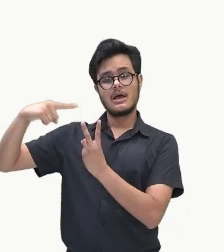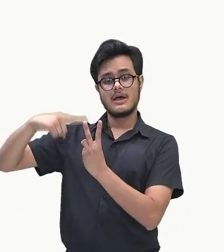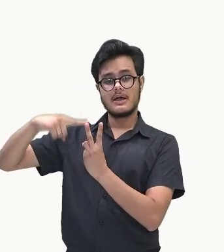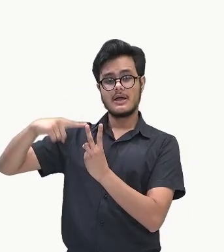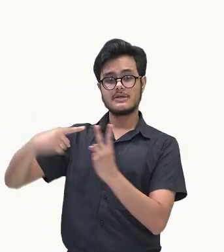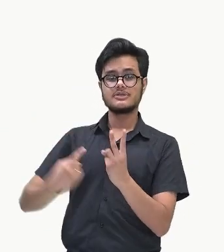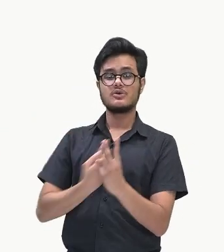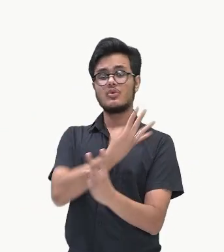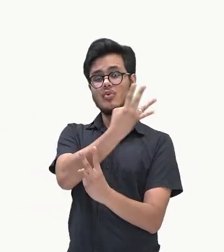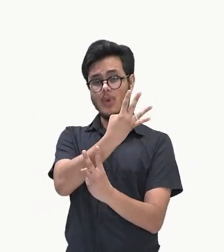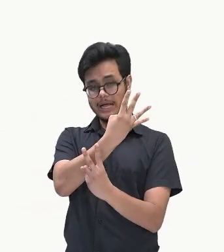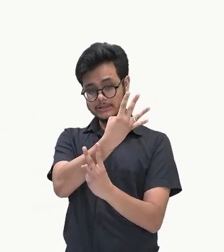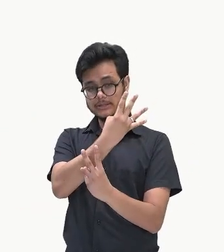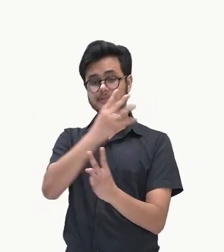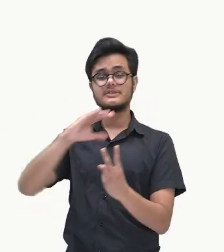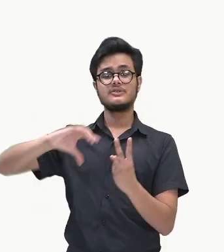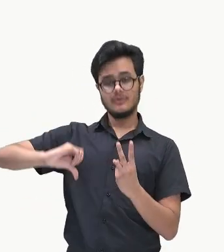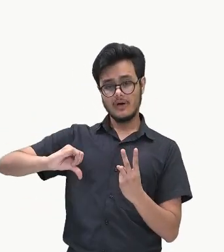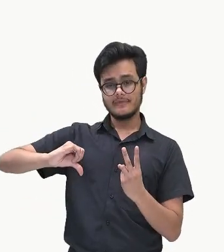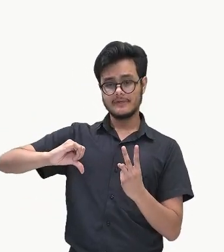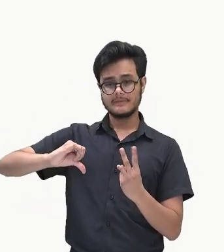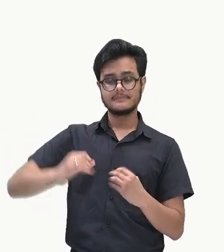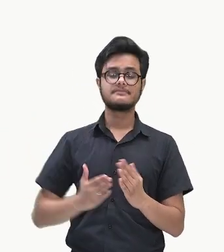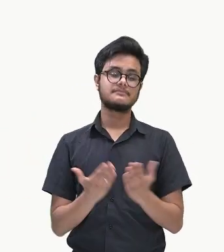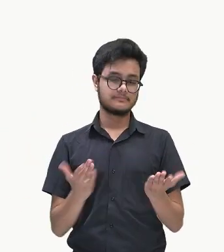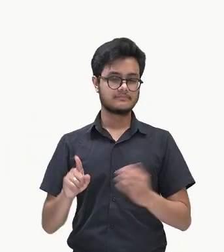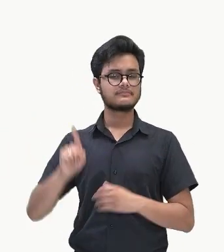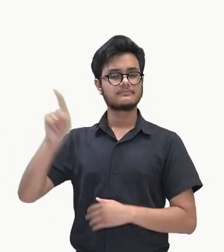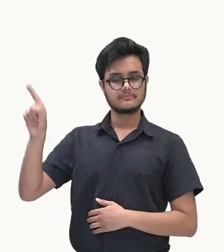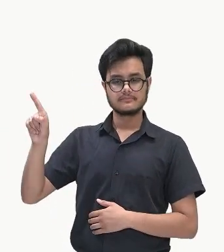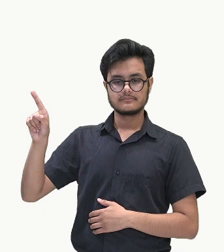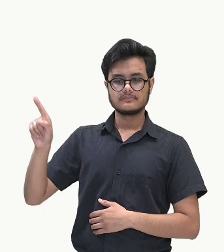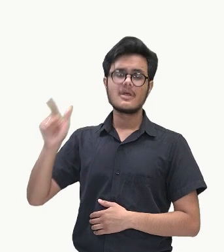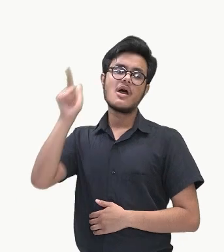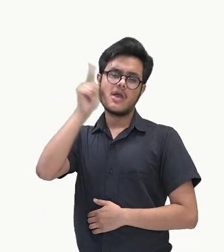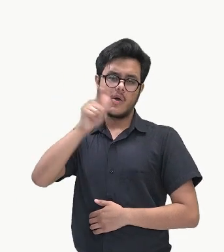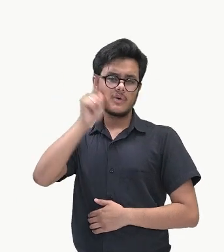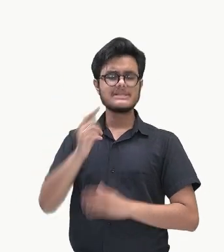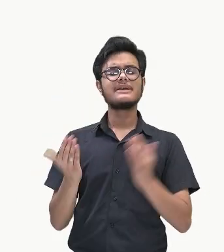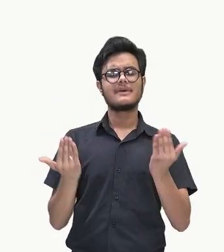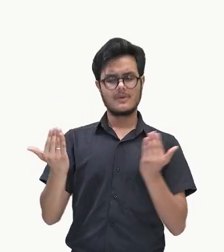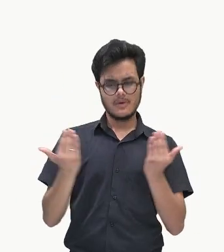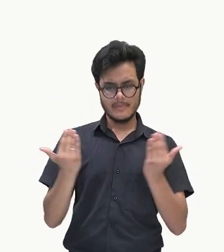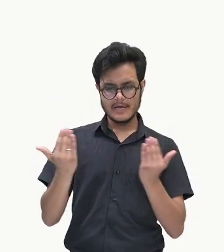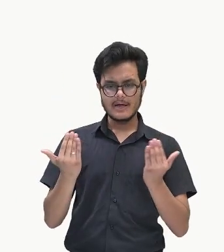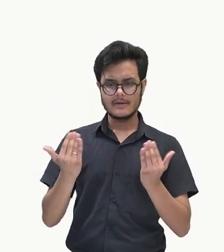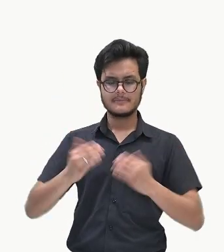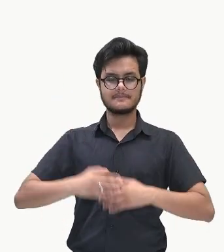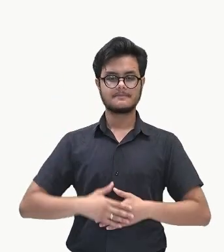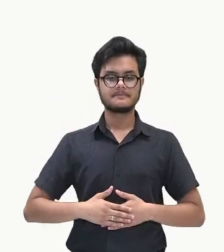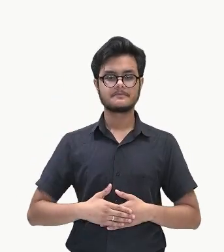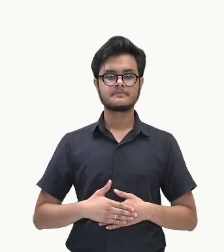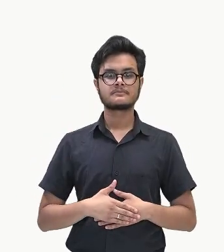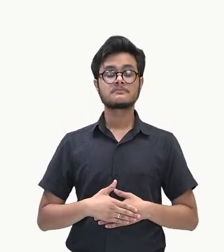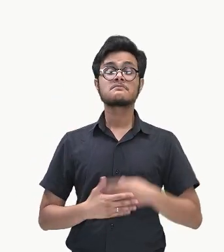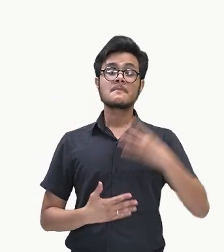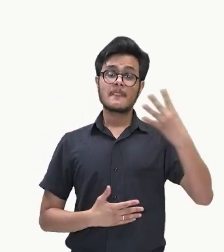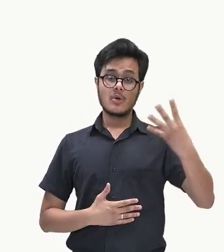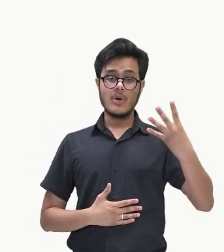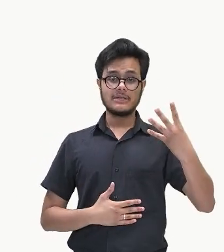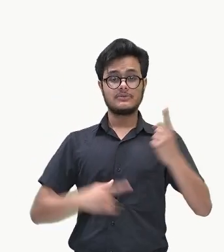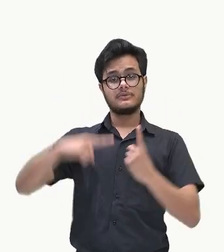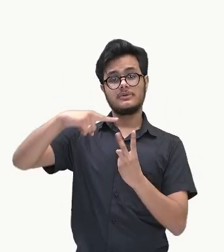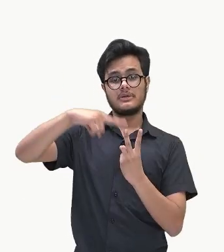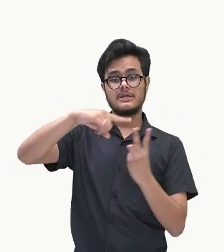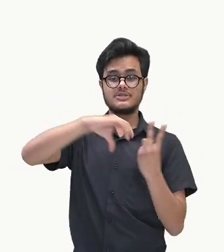de 9. Sendo assim, agora eu consigo fazer a comparação. Ó. Índices dos